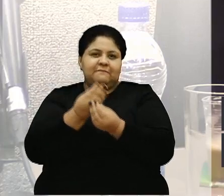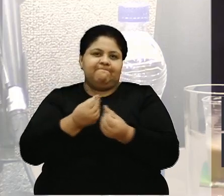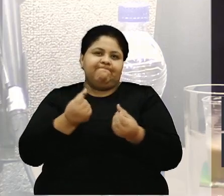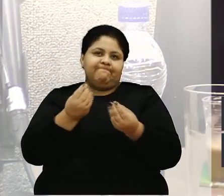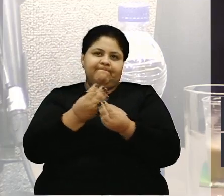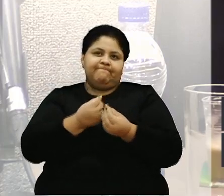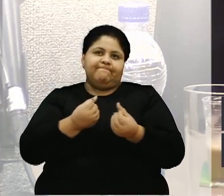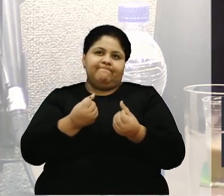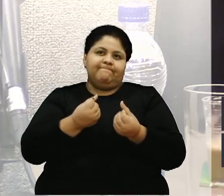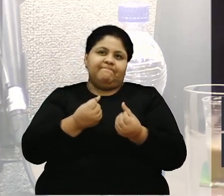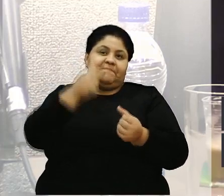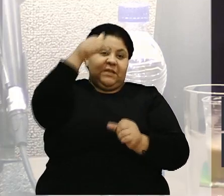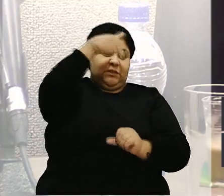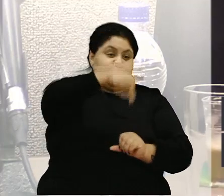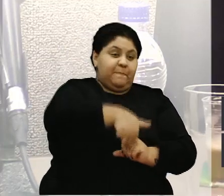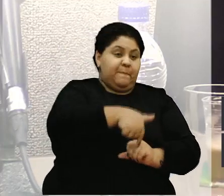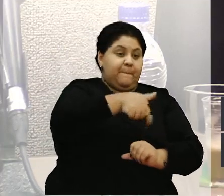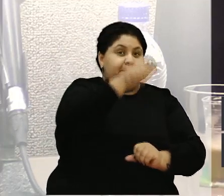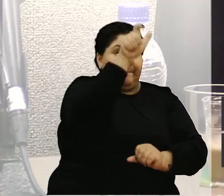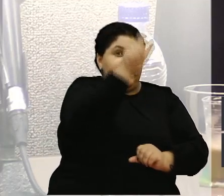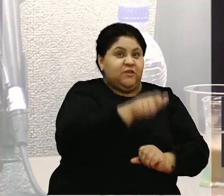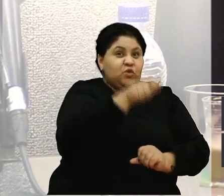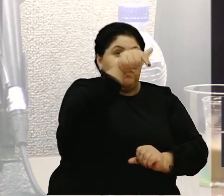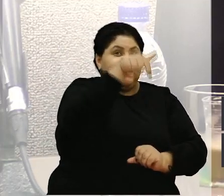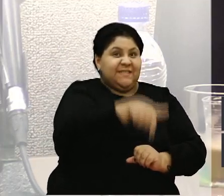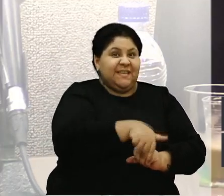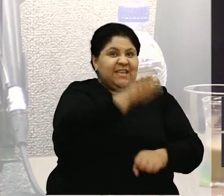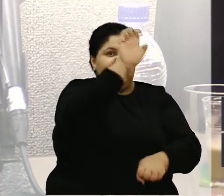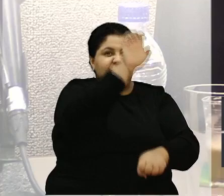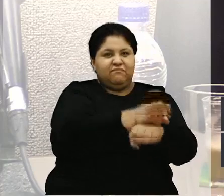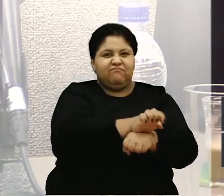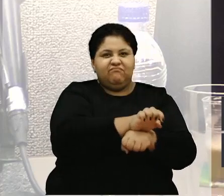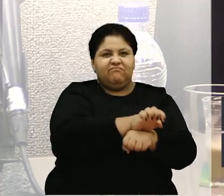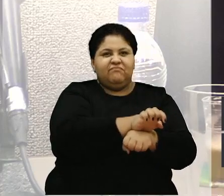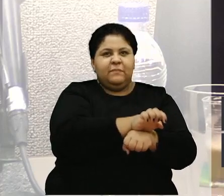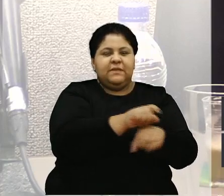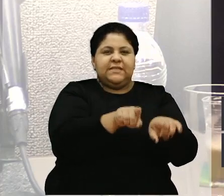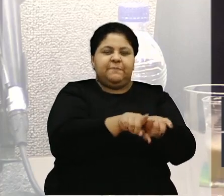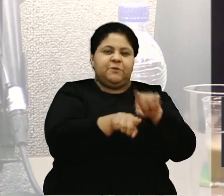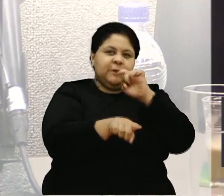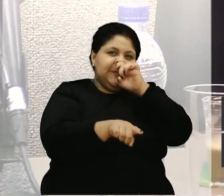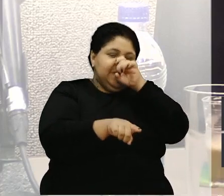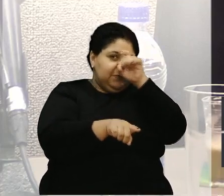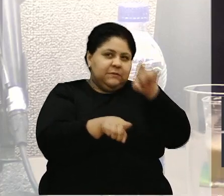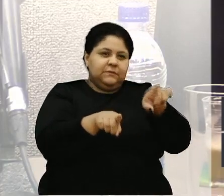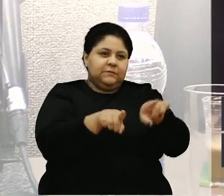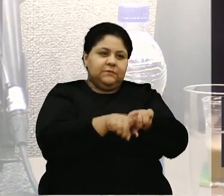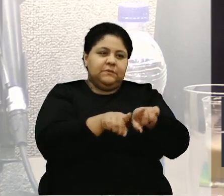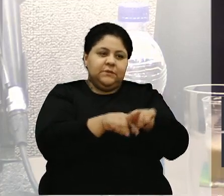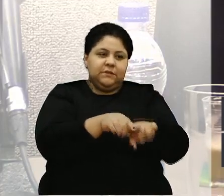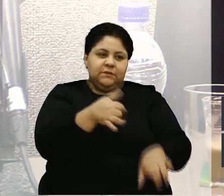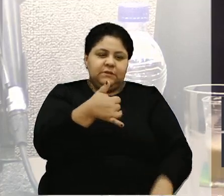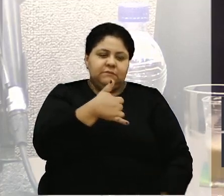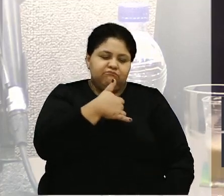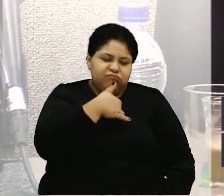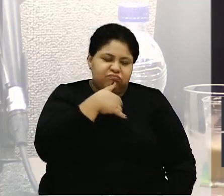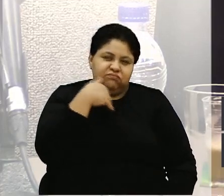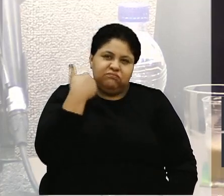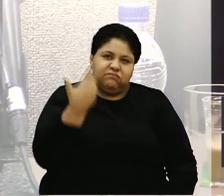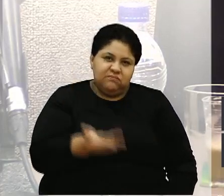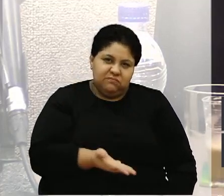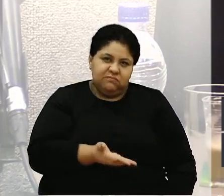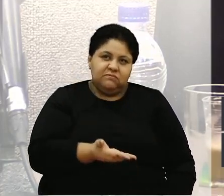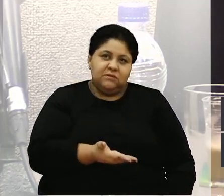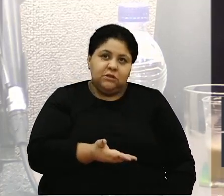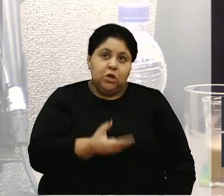santo de casa nos decepciona. Então, eu acho que isso tem que ficar bem claro, né? Ou deve ter